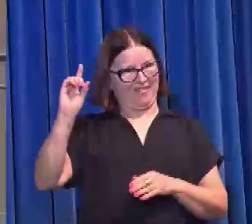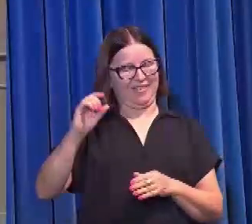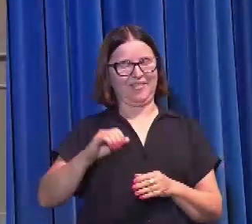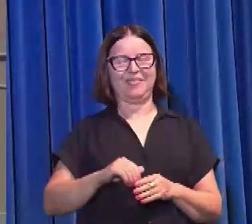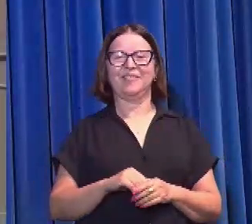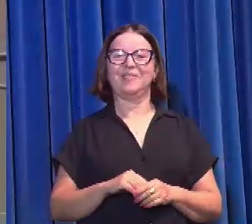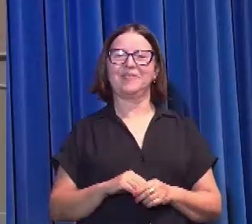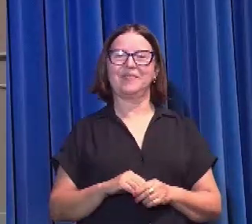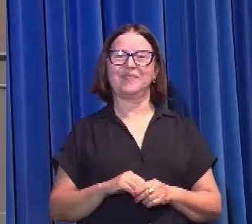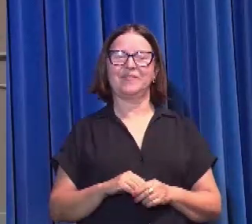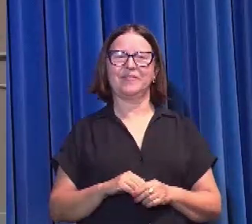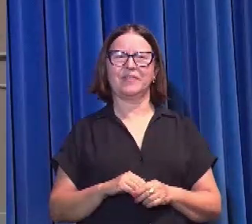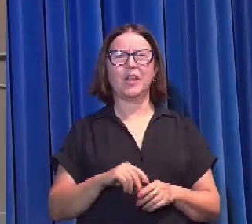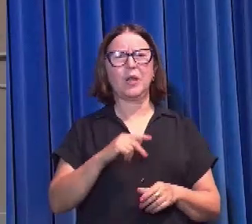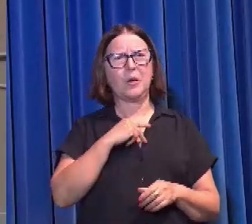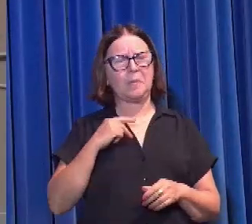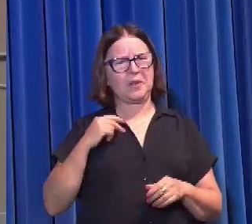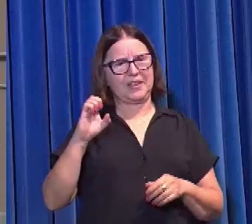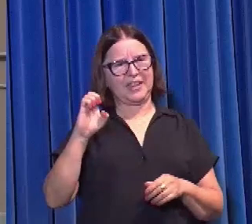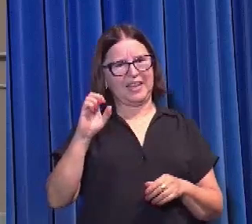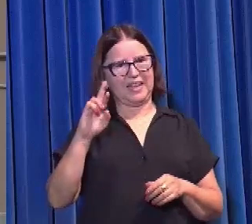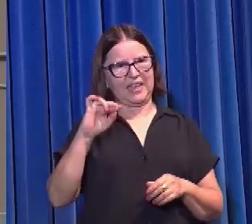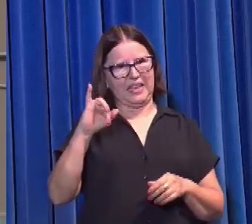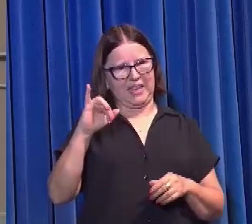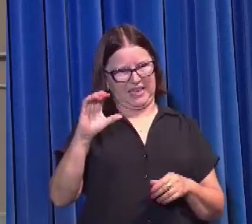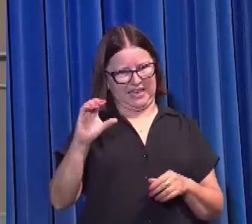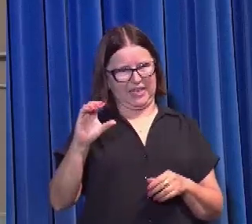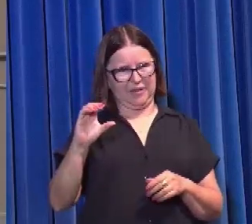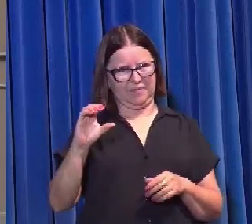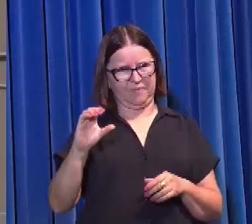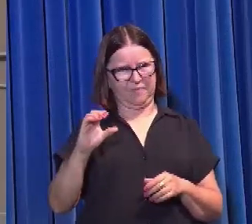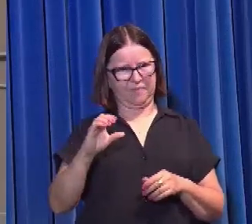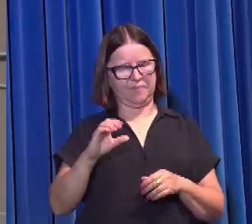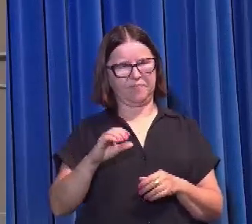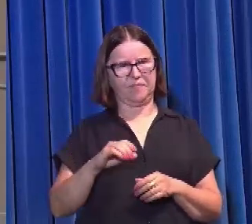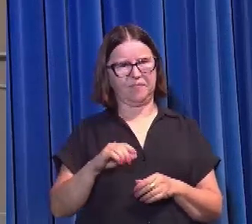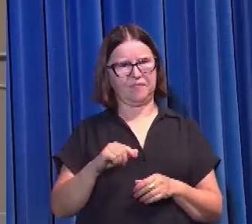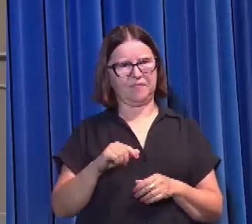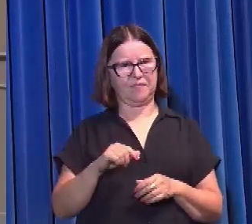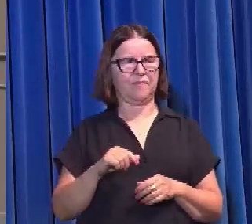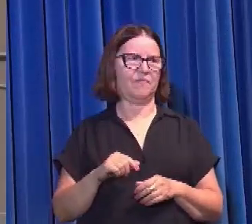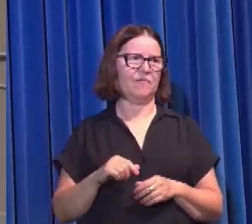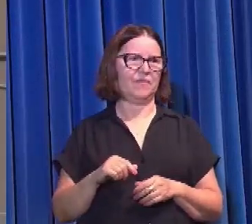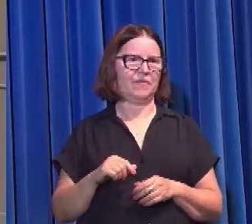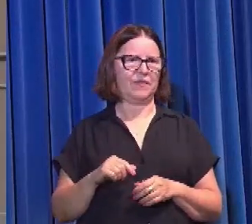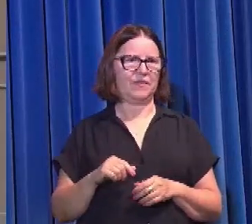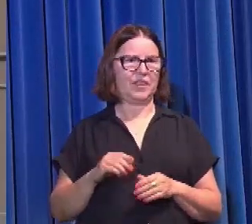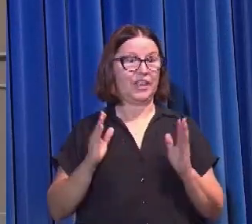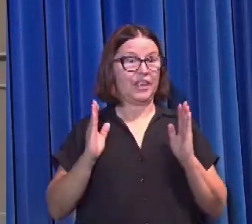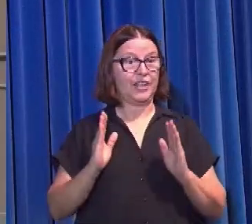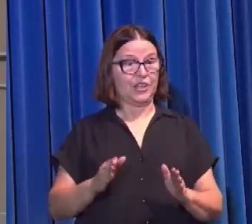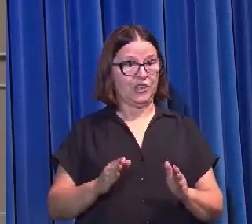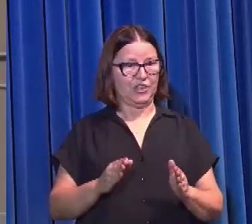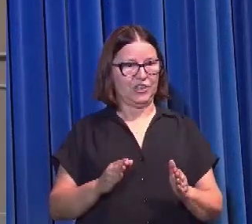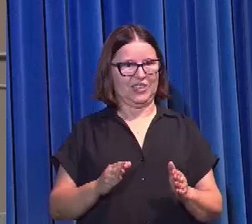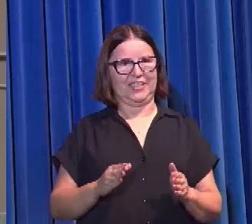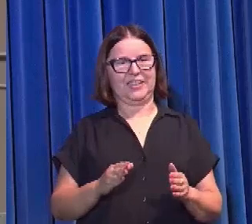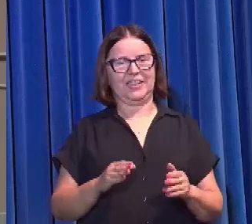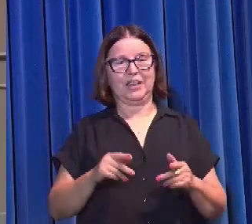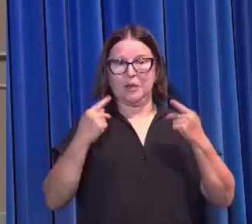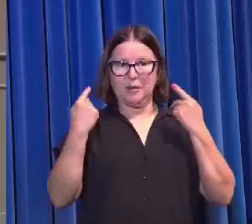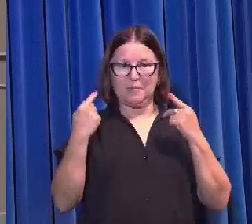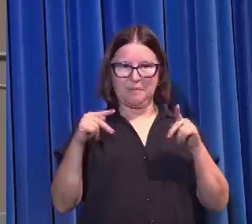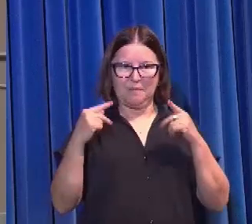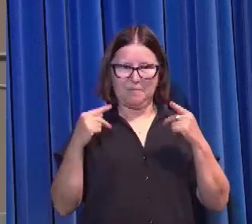Eric, há uns 15 dias atrás, ele fez uma exposição de um texto também da carta de Efésios, Eu não sei se os irmãos